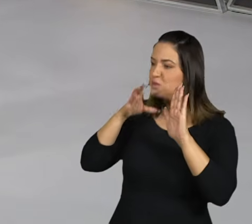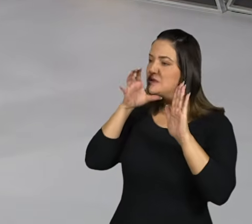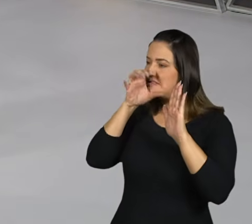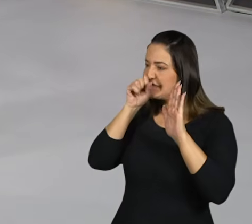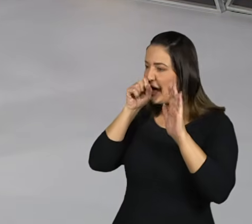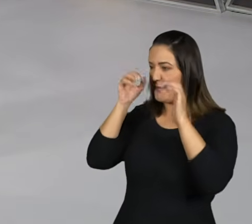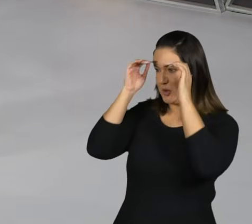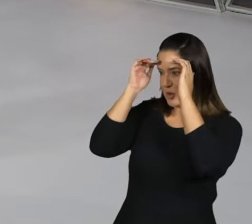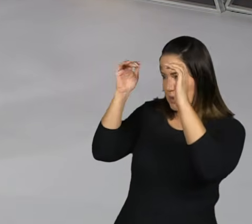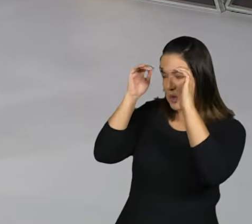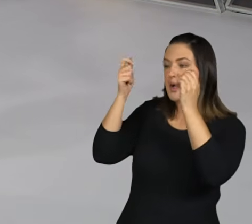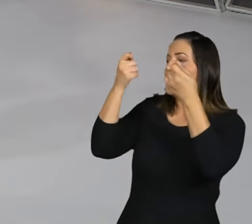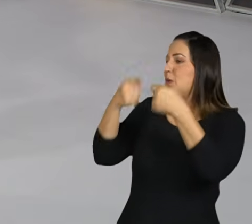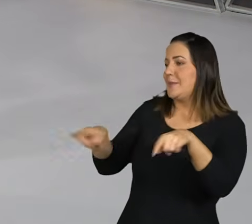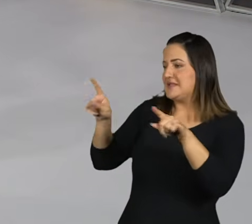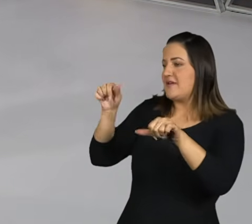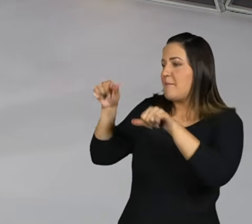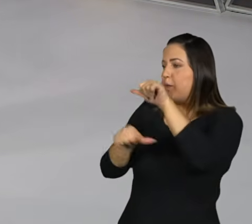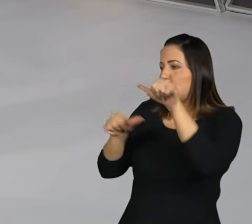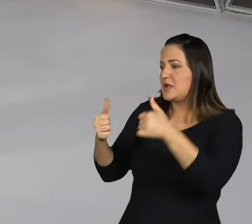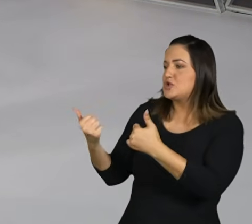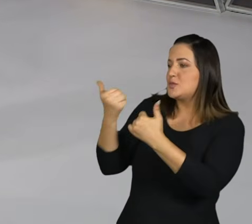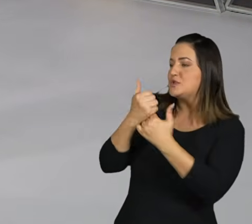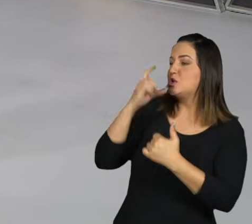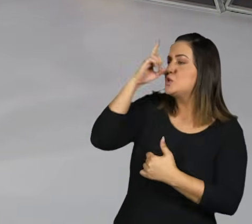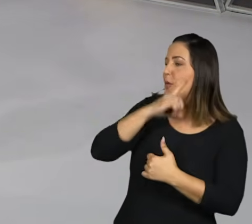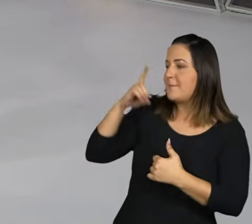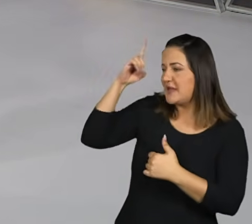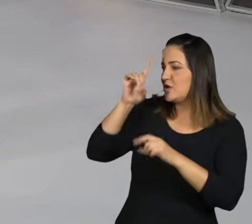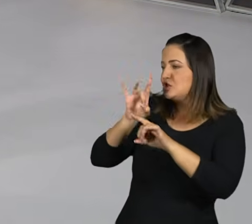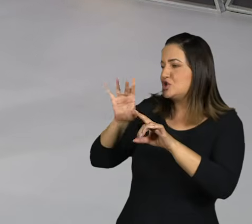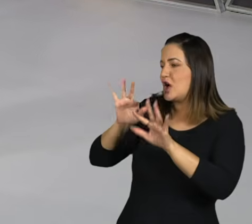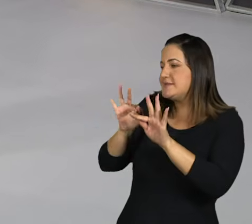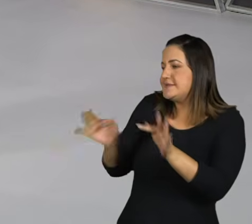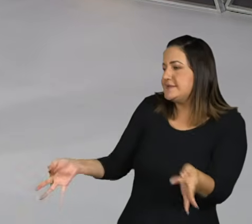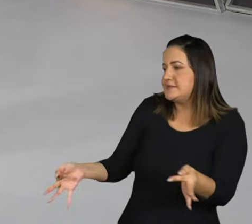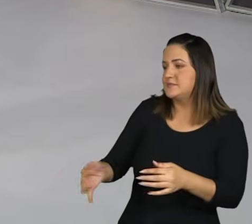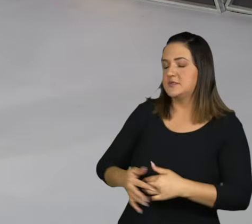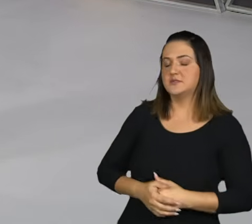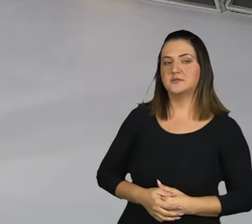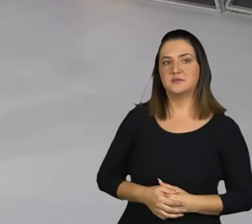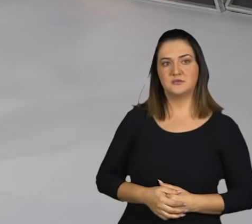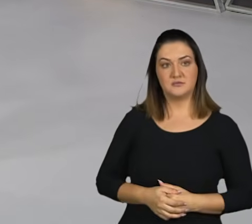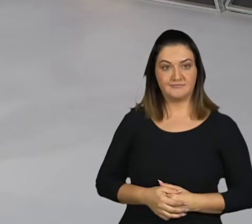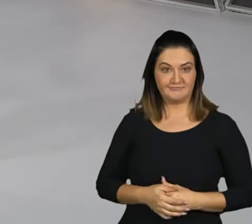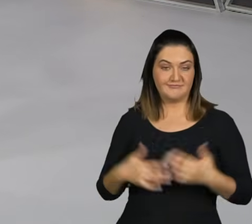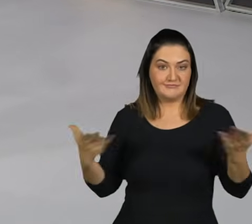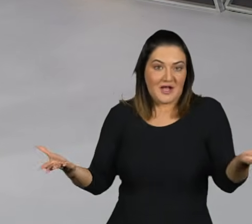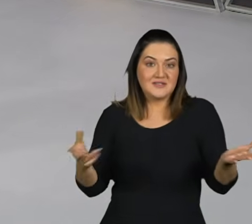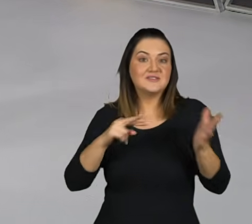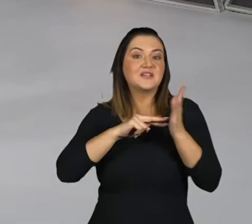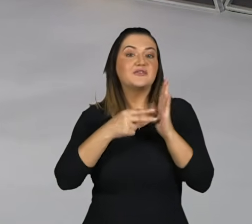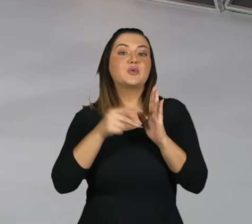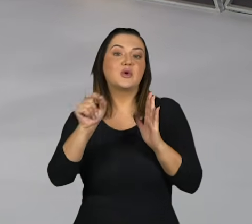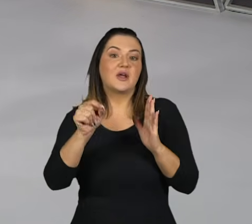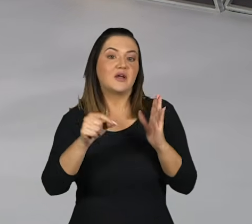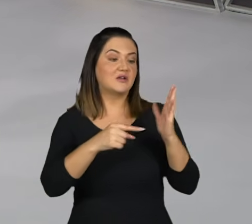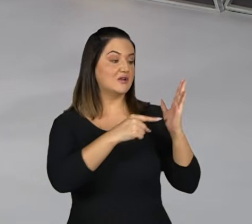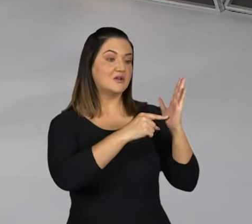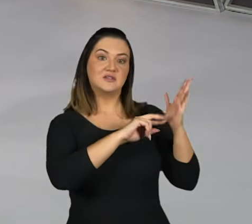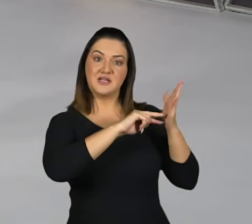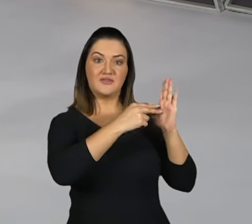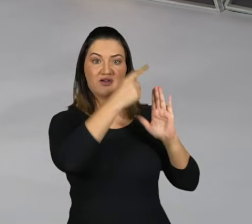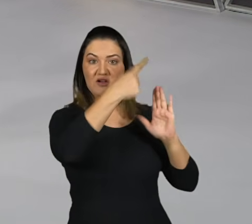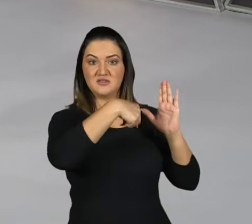se você pisar em um, se você rejeitar um, se você não aceitar um dos 10, você é culpado de